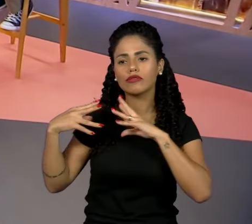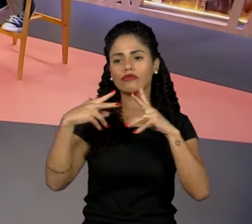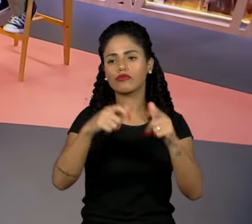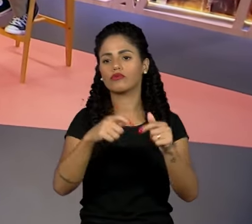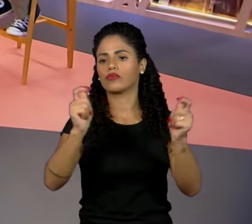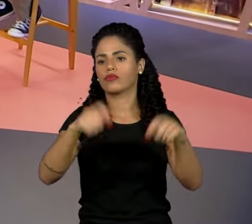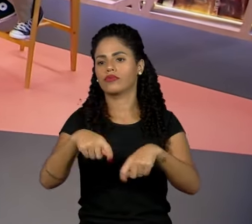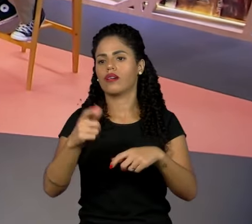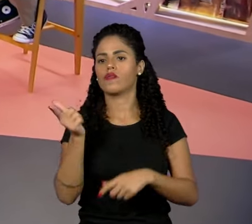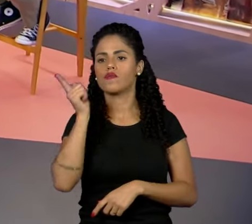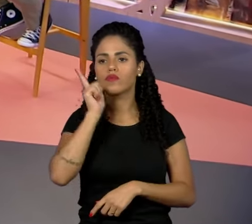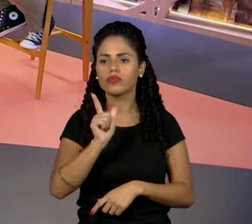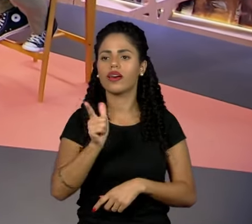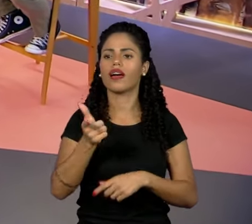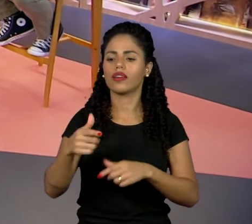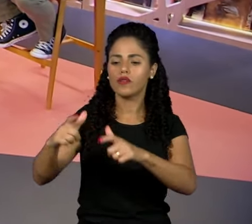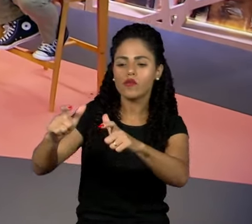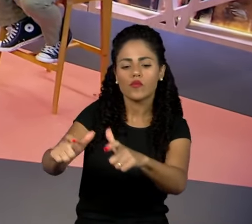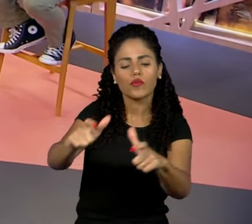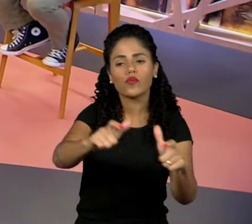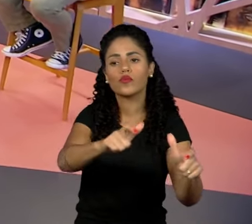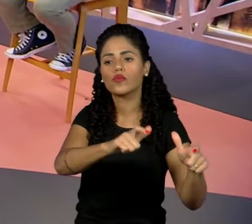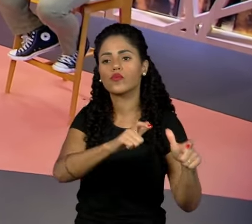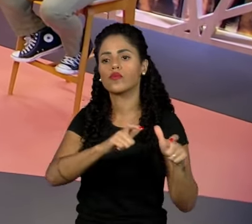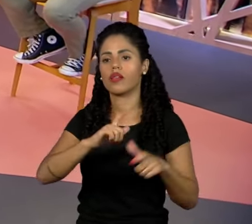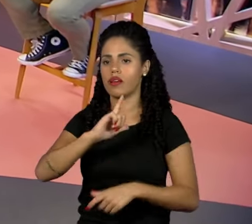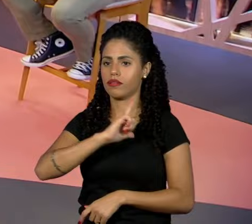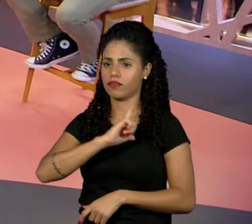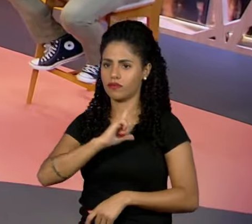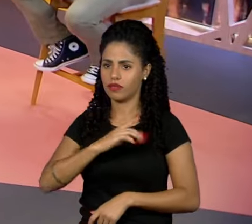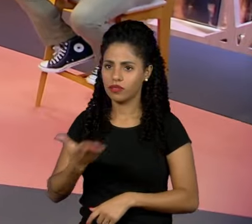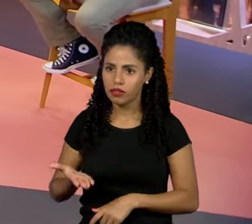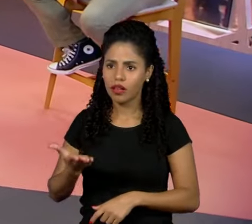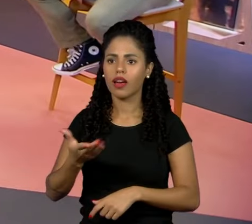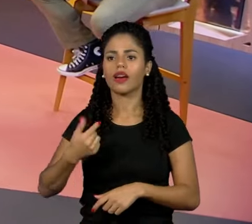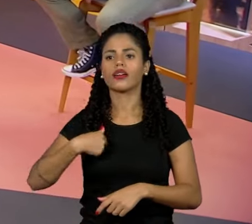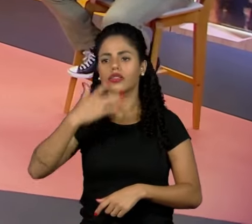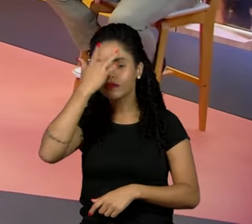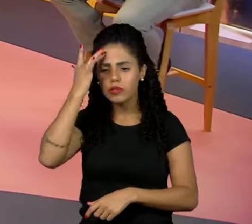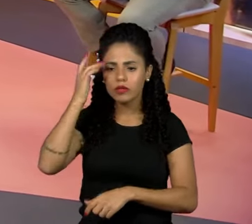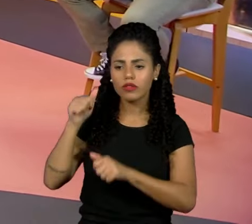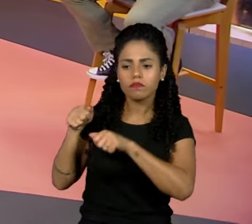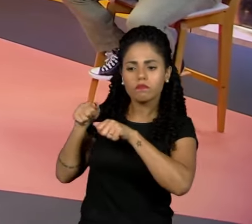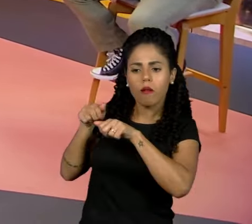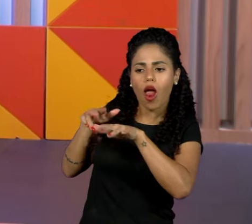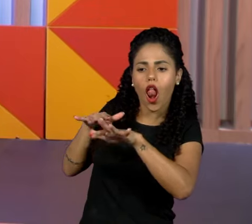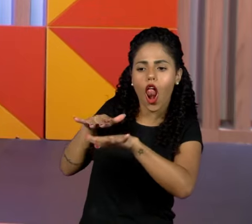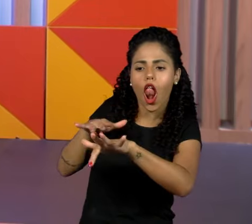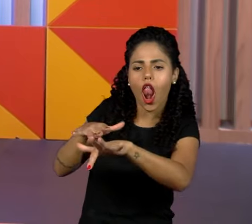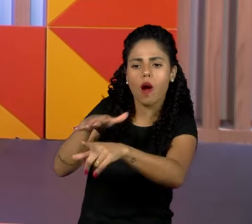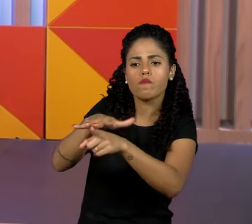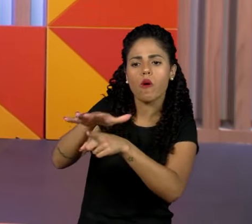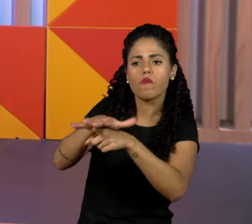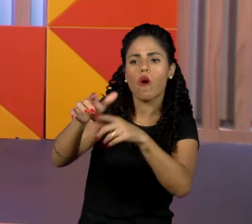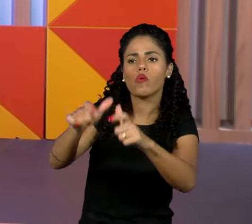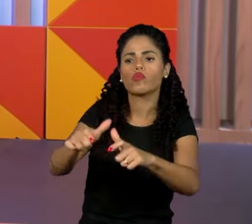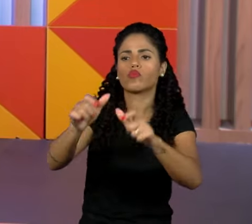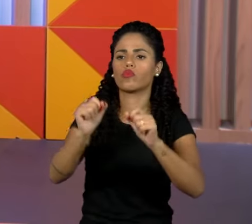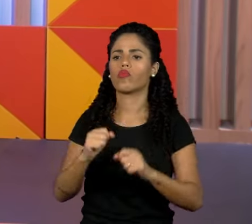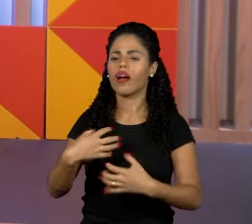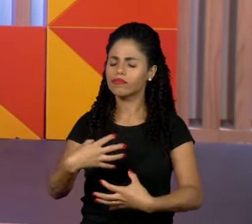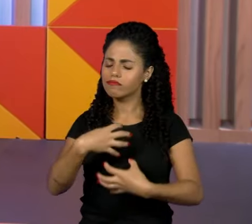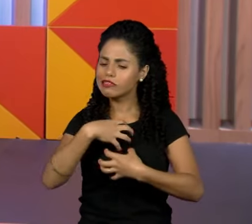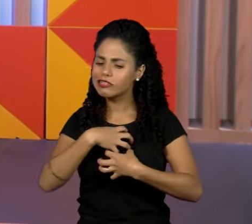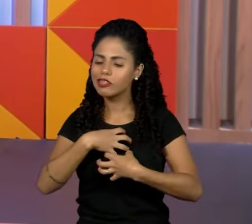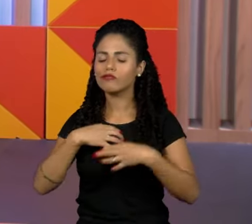possibilitam também comunidades que também são políticas, né? O encontro de pessoas que fortalece